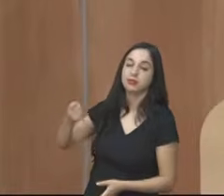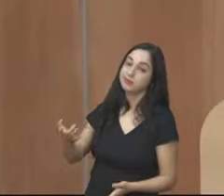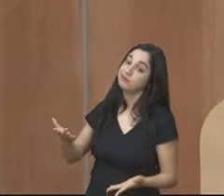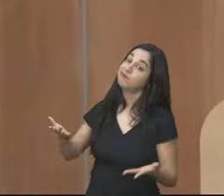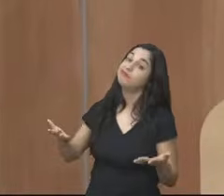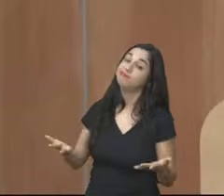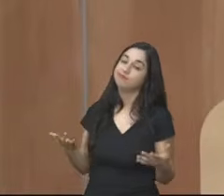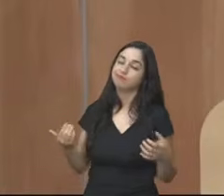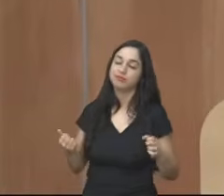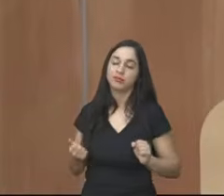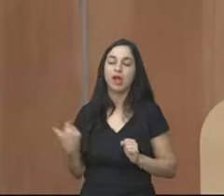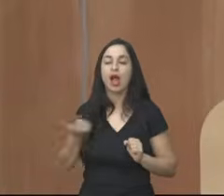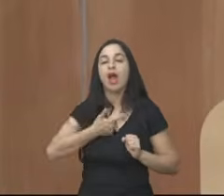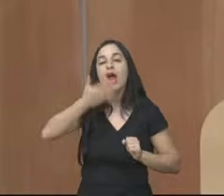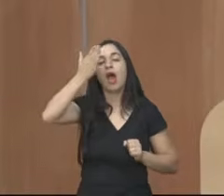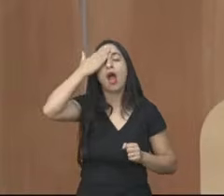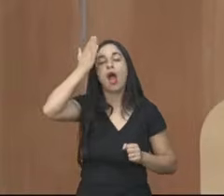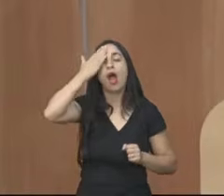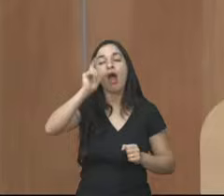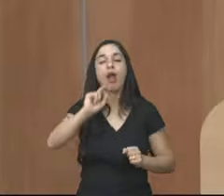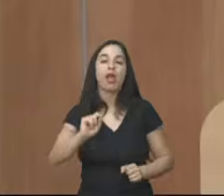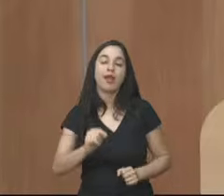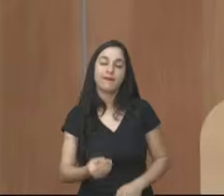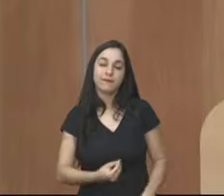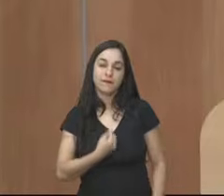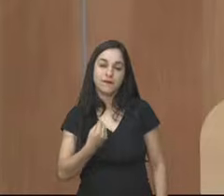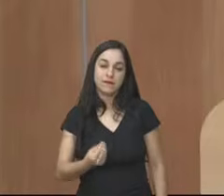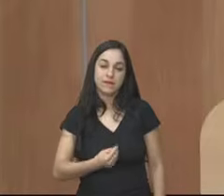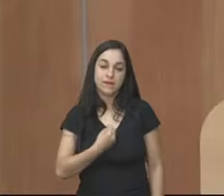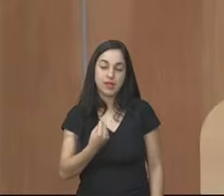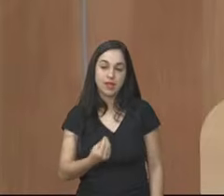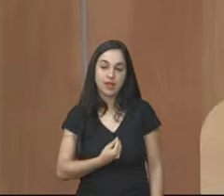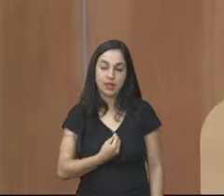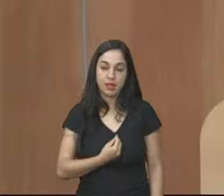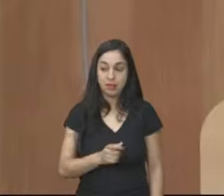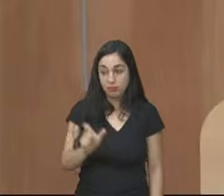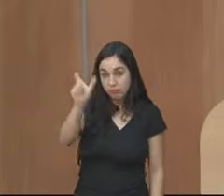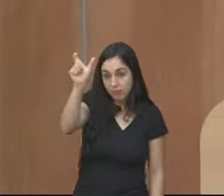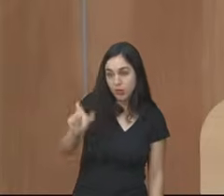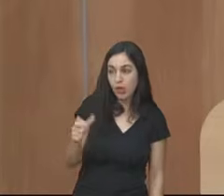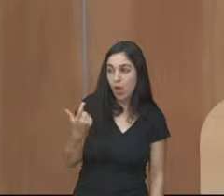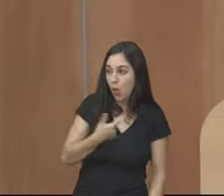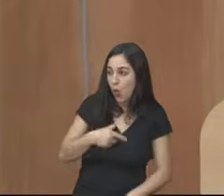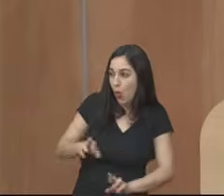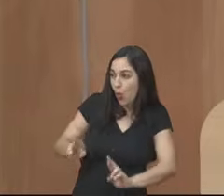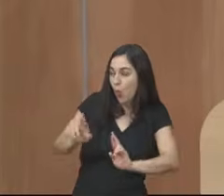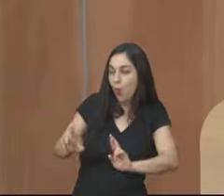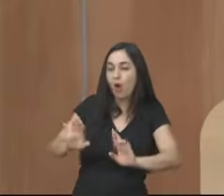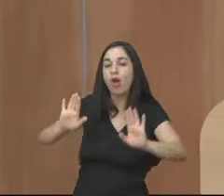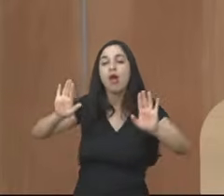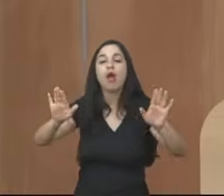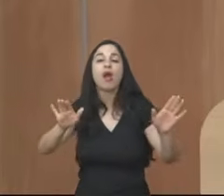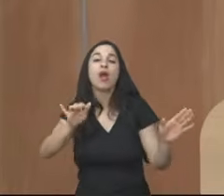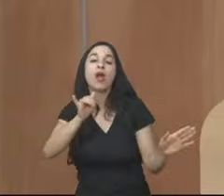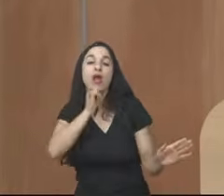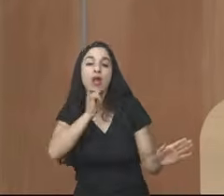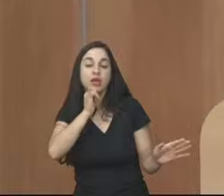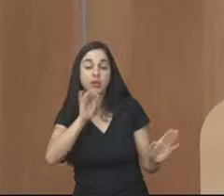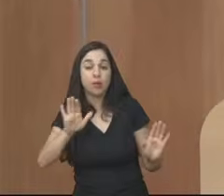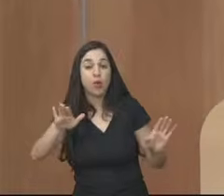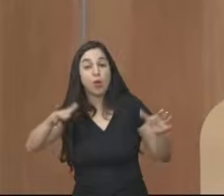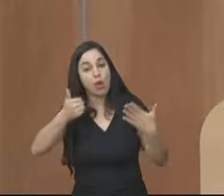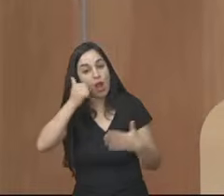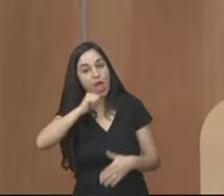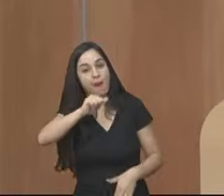a vida da pessoa, ela gera muita expectativa. Quando uma mãe está esperando